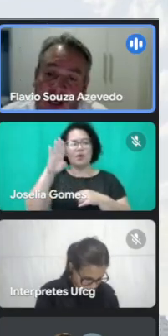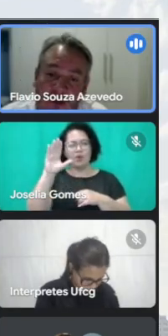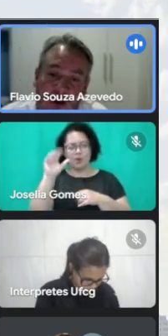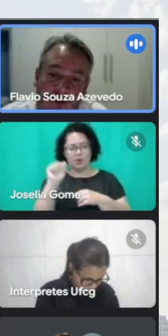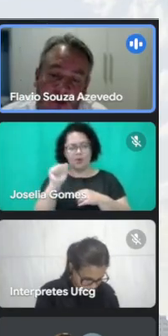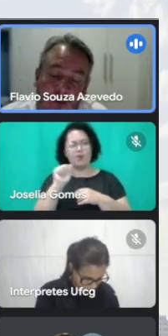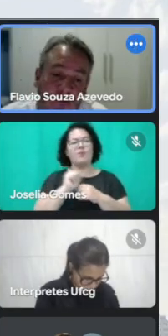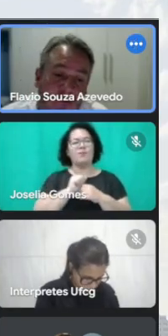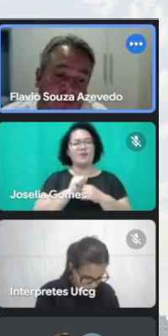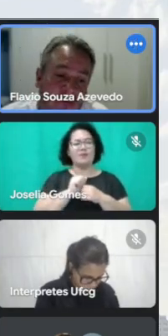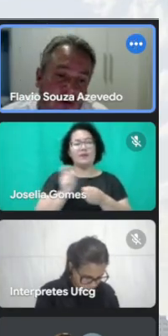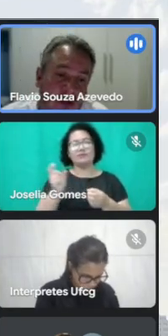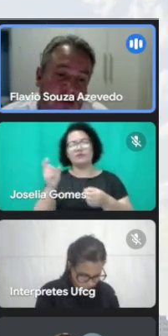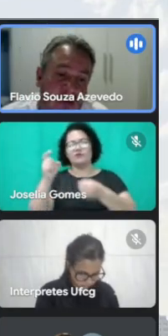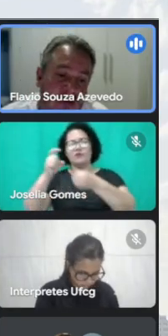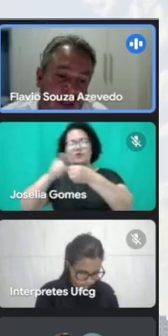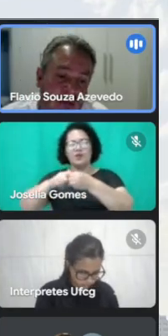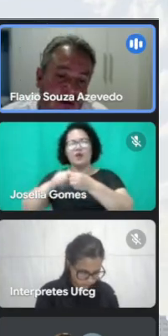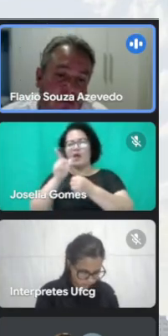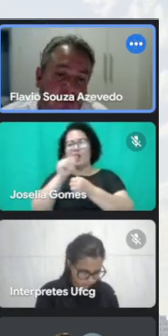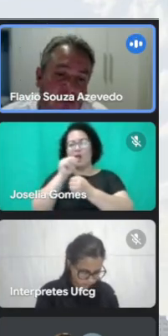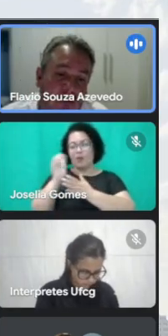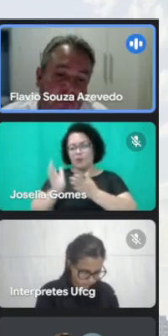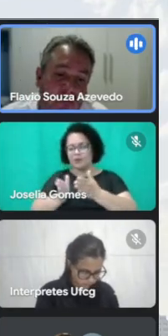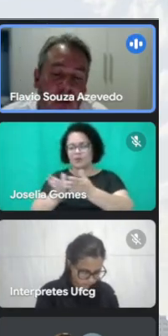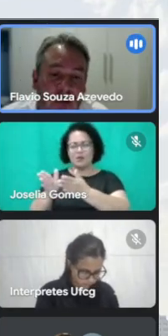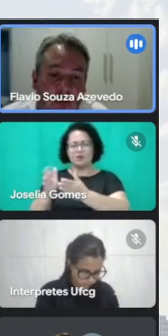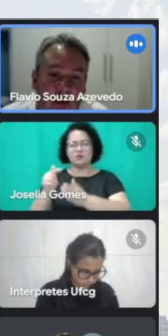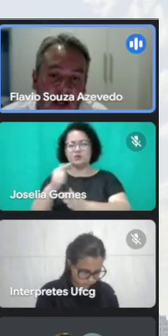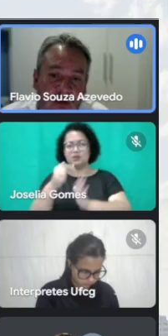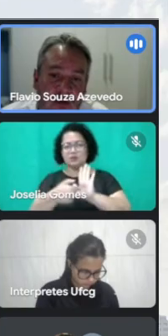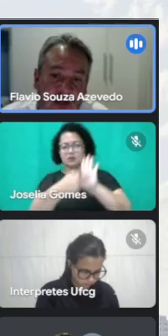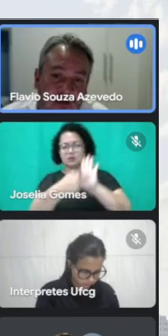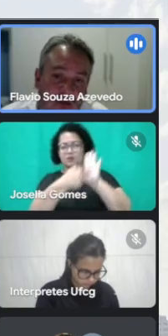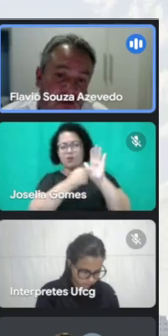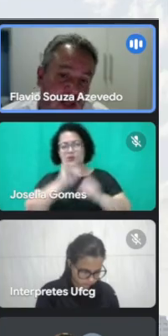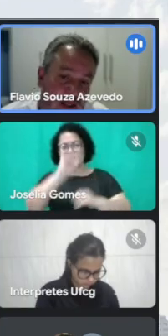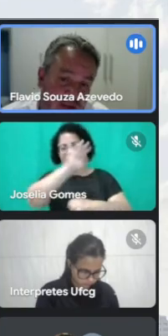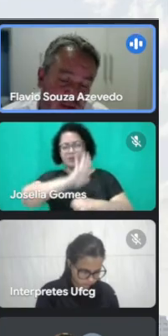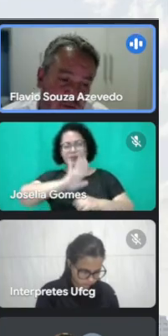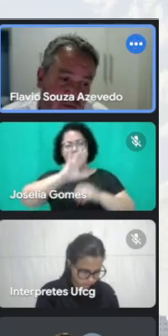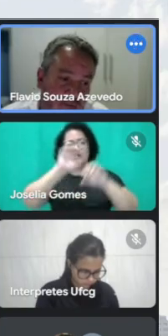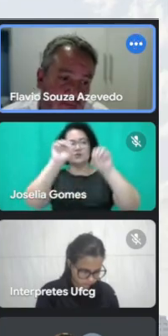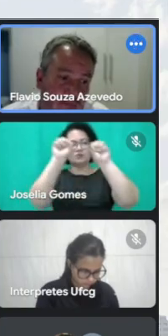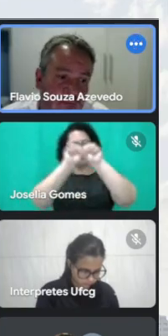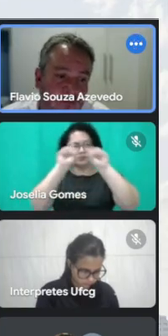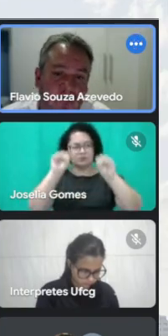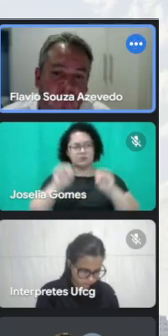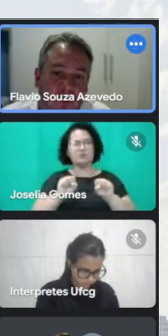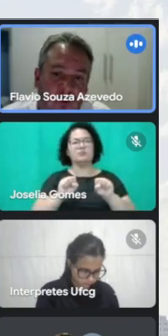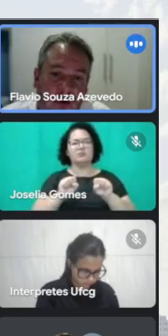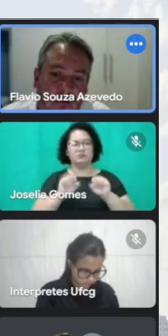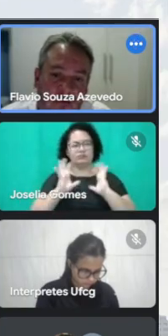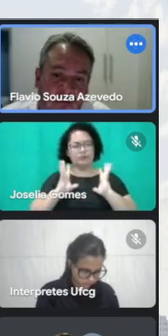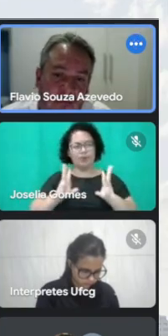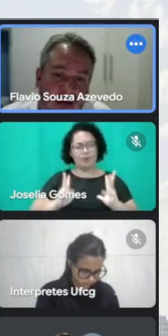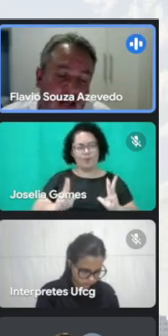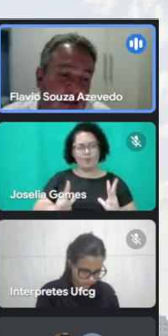deságua do Riacho do Cavuco. Então, esse é o esquema, né, simplificado da operação de jardim filtrante de Recife.